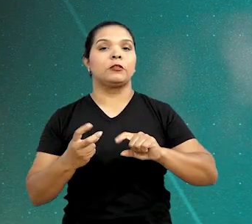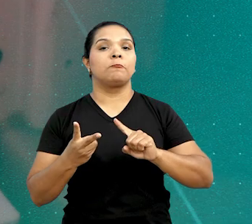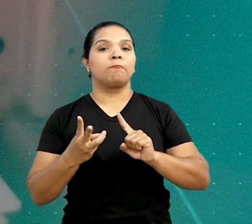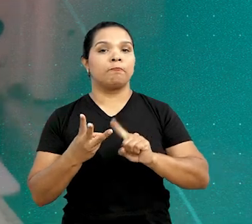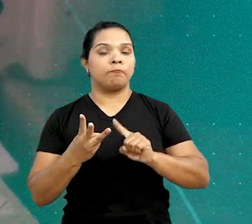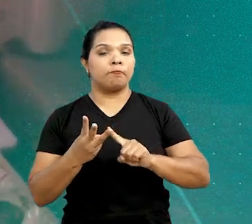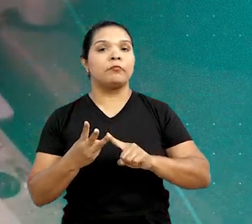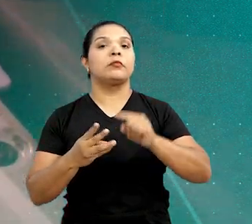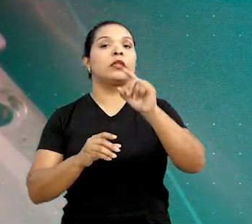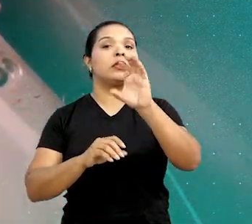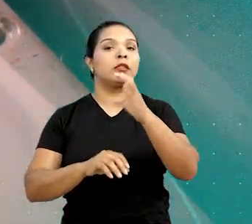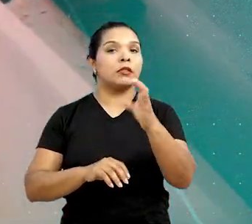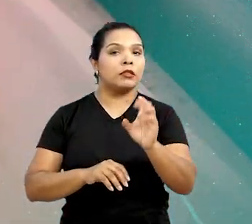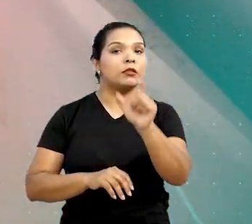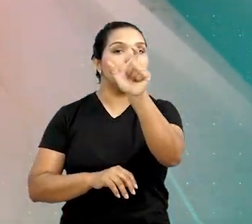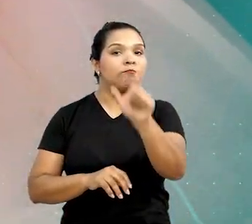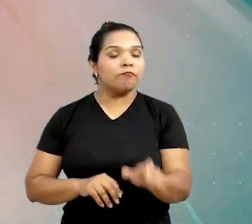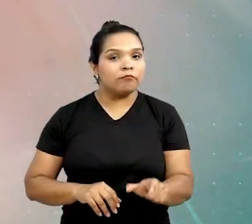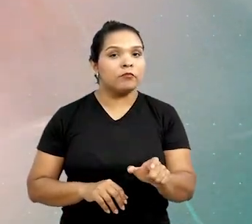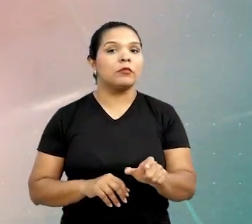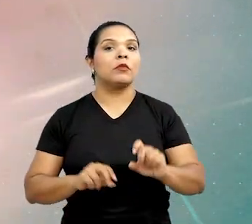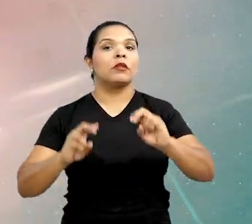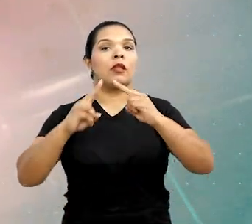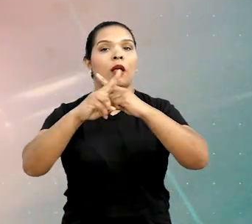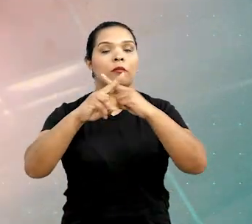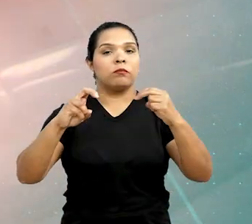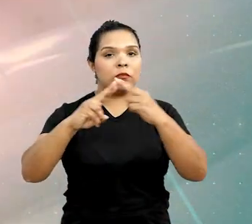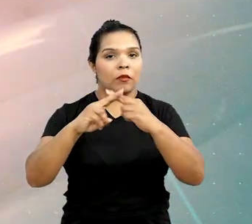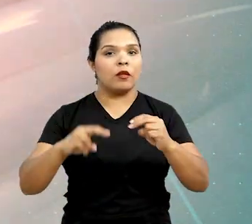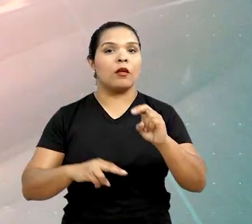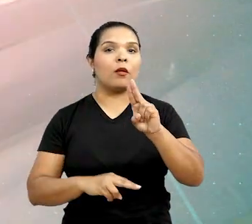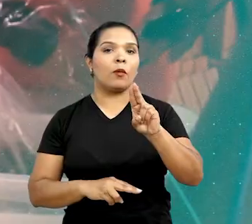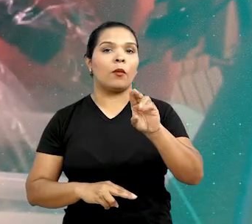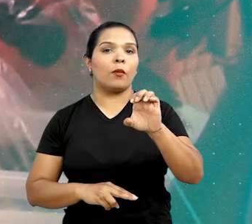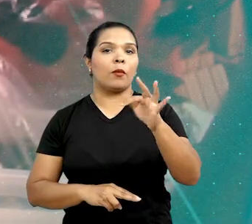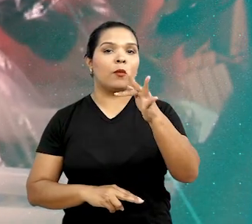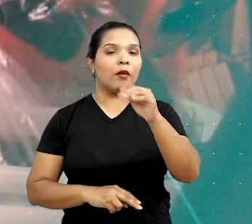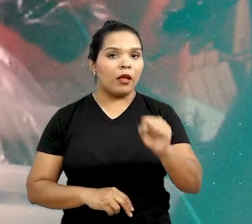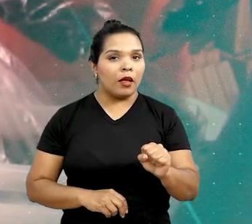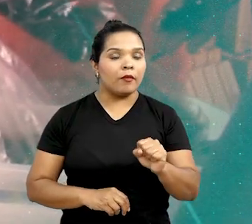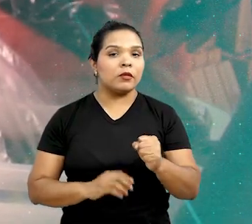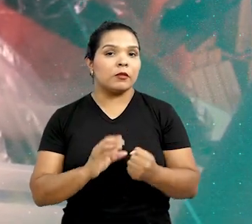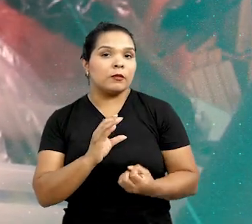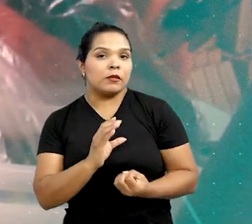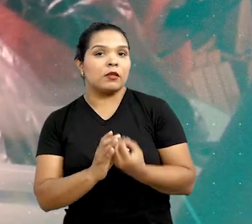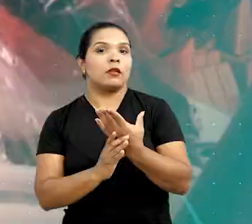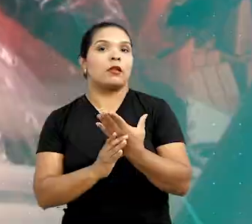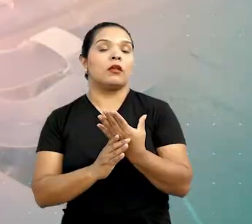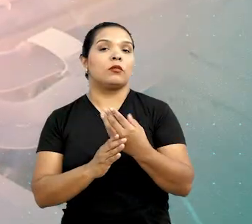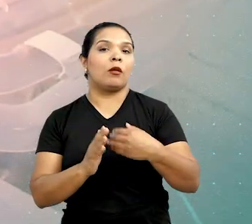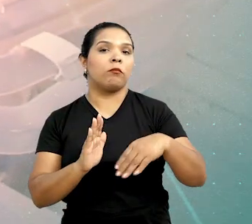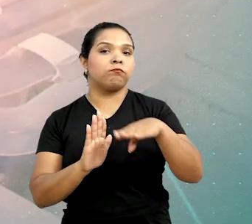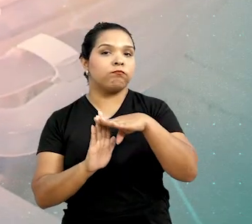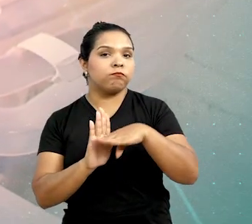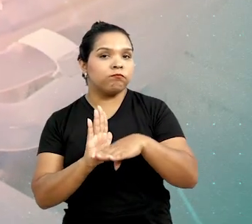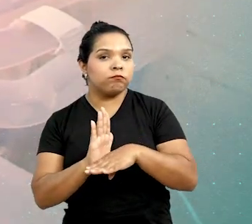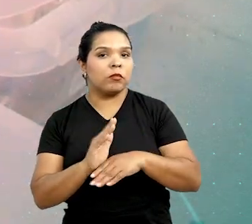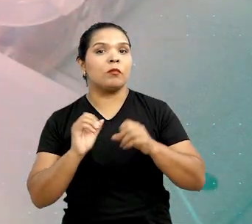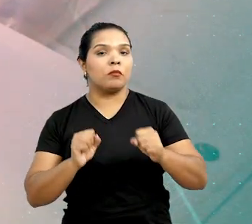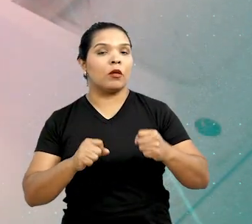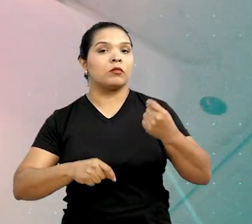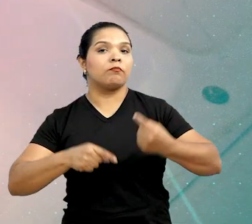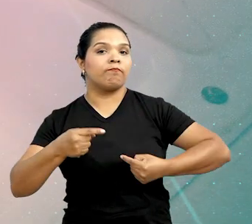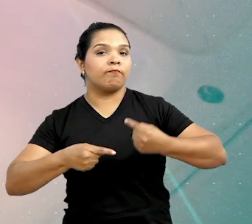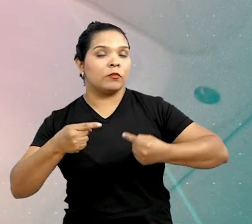também, cientistas da Universidade Estadual de Feira de Santana estão desenvolvendo um inventário de peixes que poderá subsidiar políticas